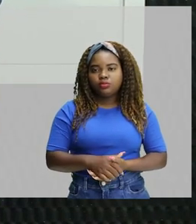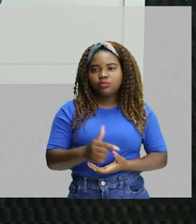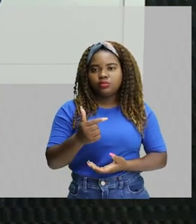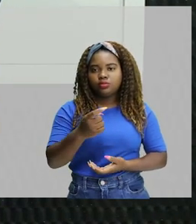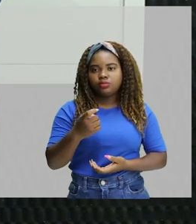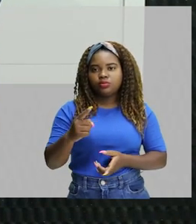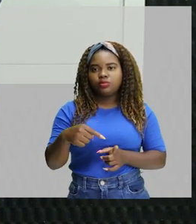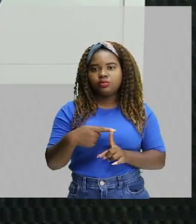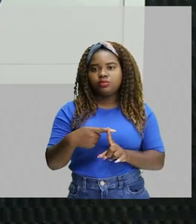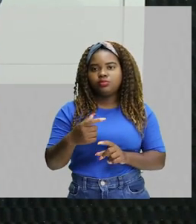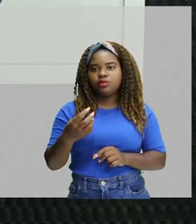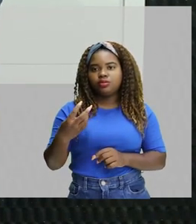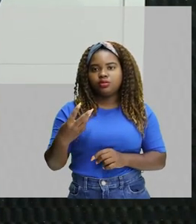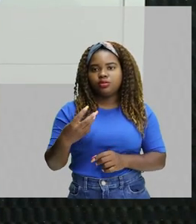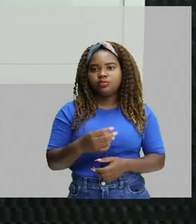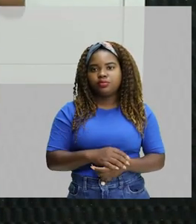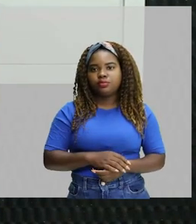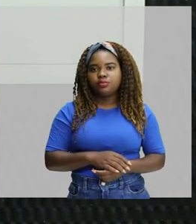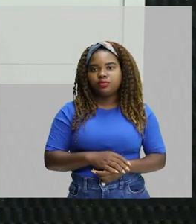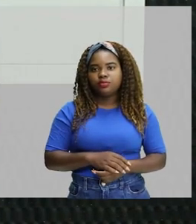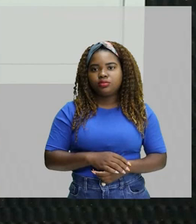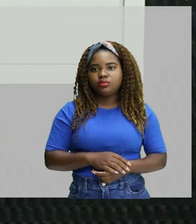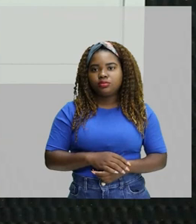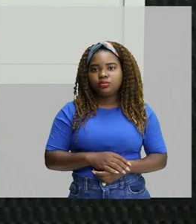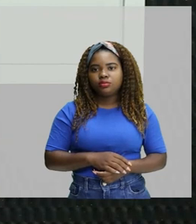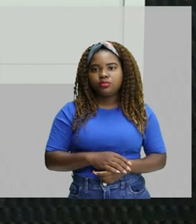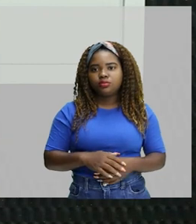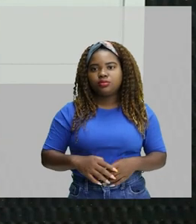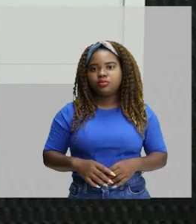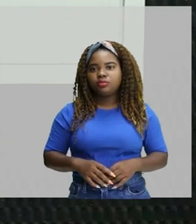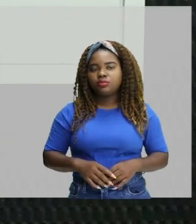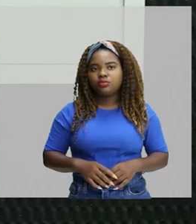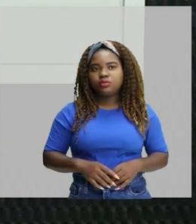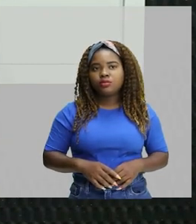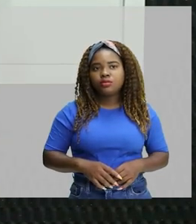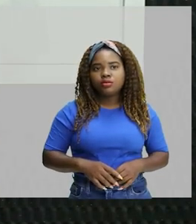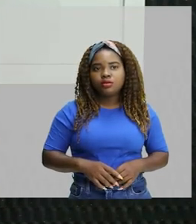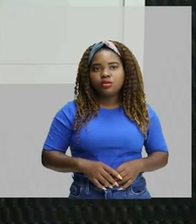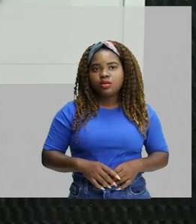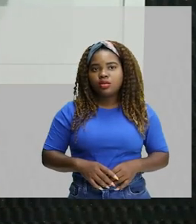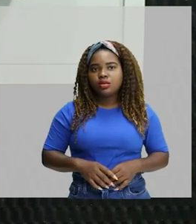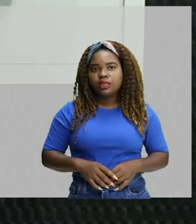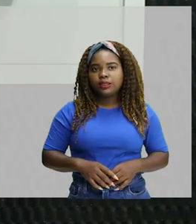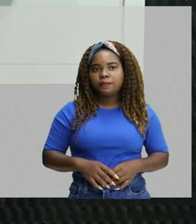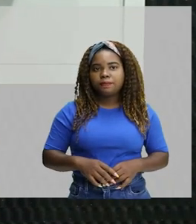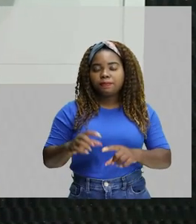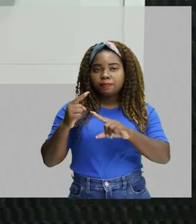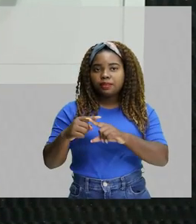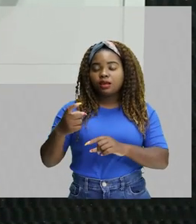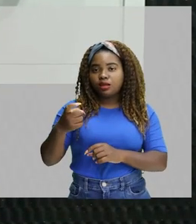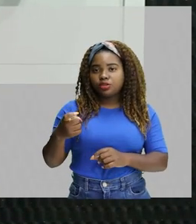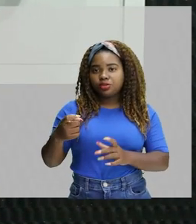2x + 3 e o quociente é x - 4